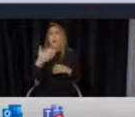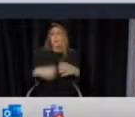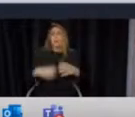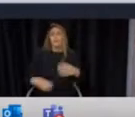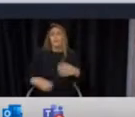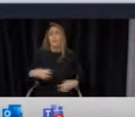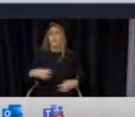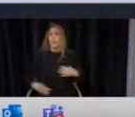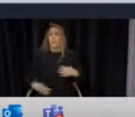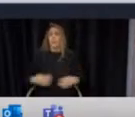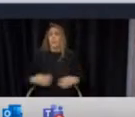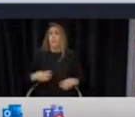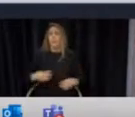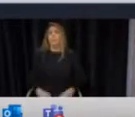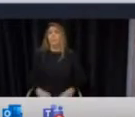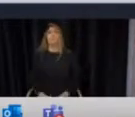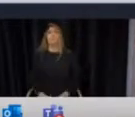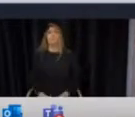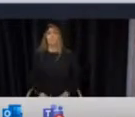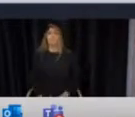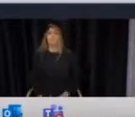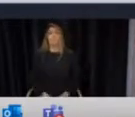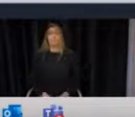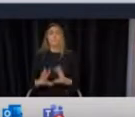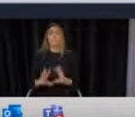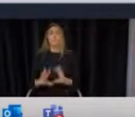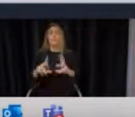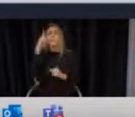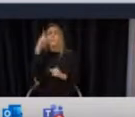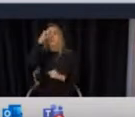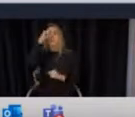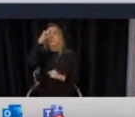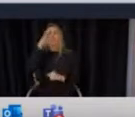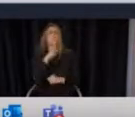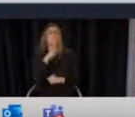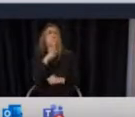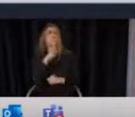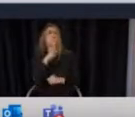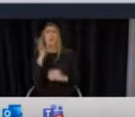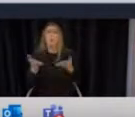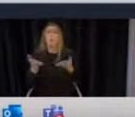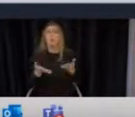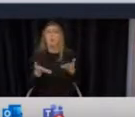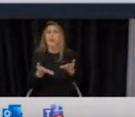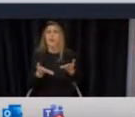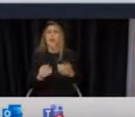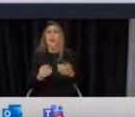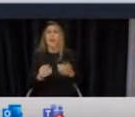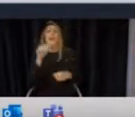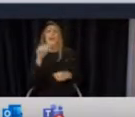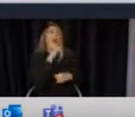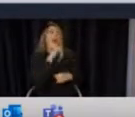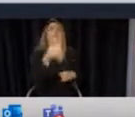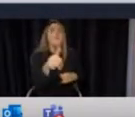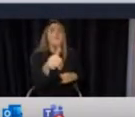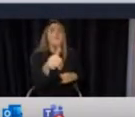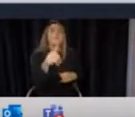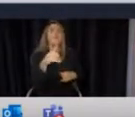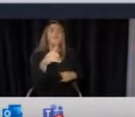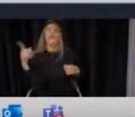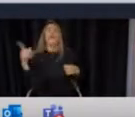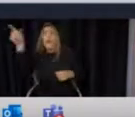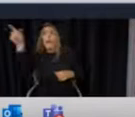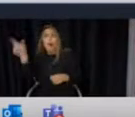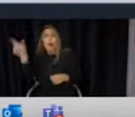na legislação, todos os hospitais já conhecem, já sabem onde que eles devem notificar e quais são os serviços que vão atendê-lo, né? Então,